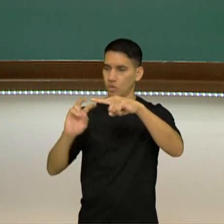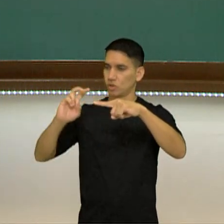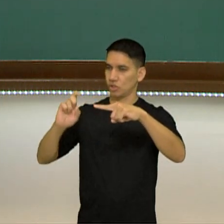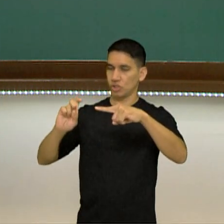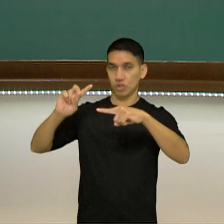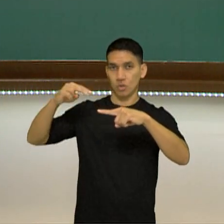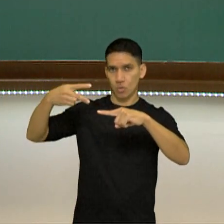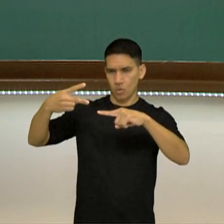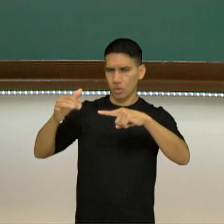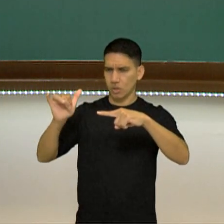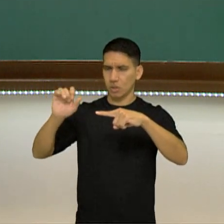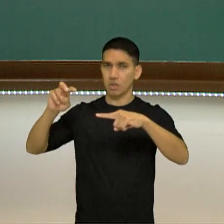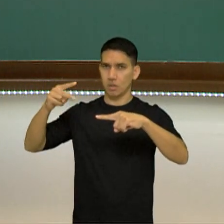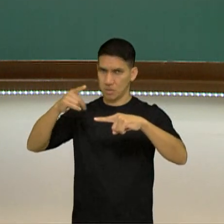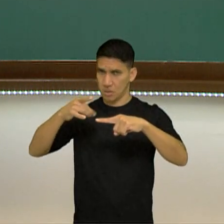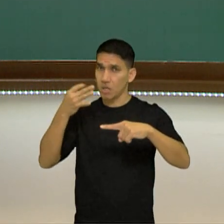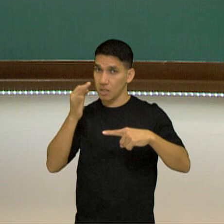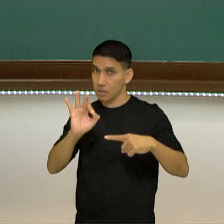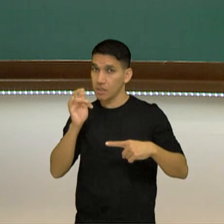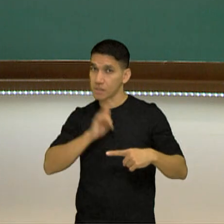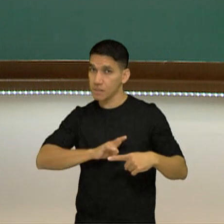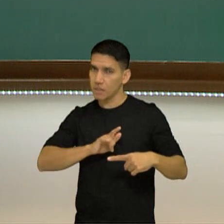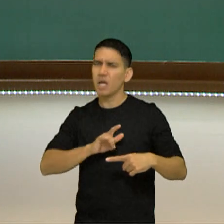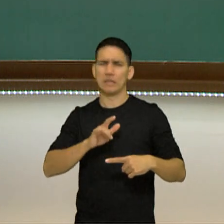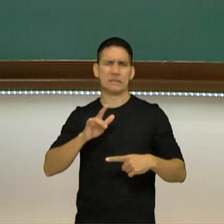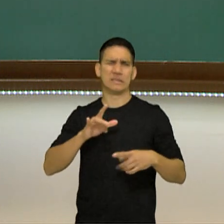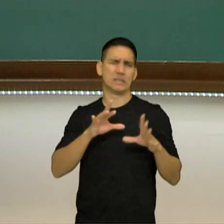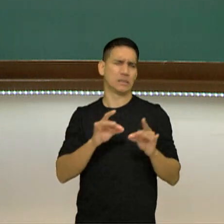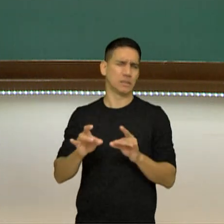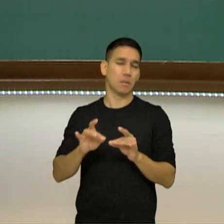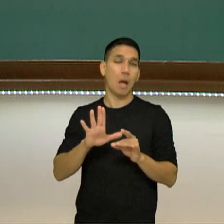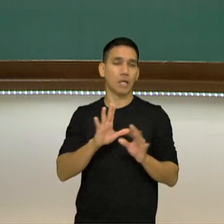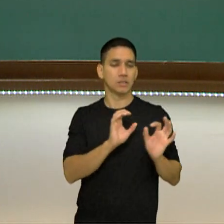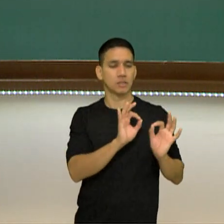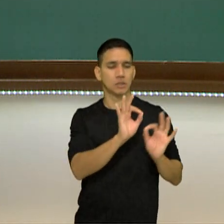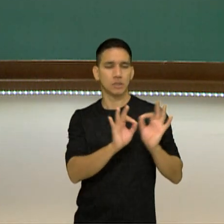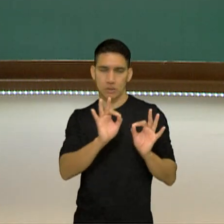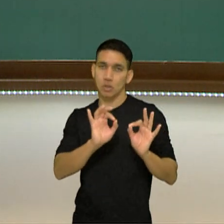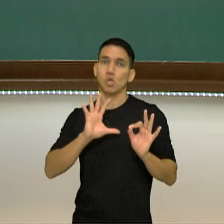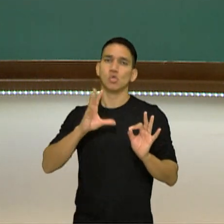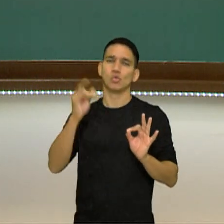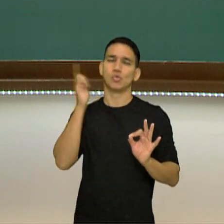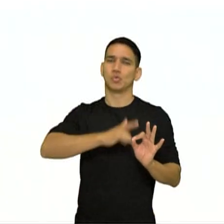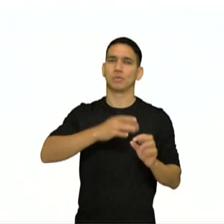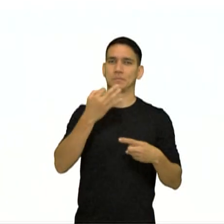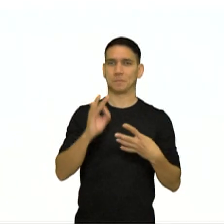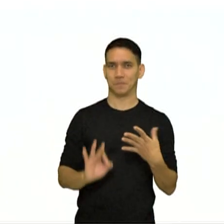decoração mas não pouquinho mais de trabalho né mas se você fizer organizadinho dá tudo certo